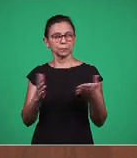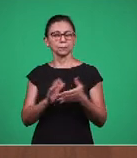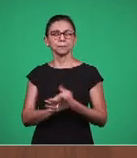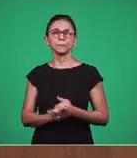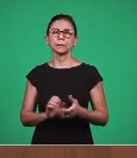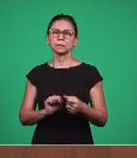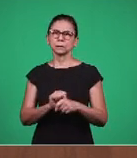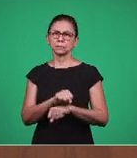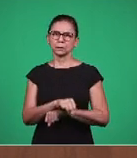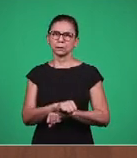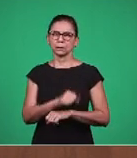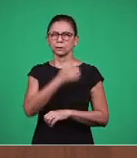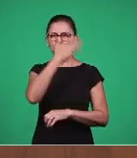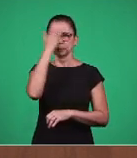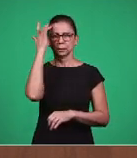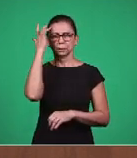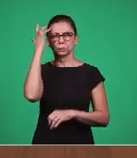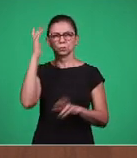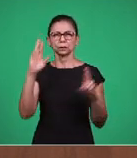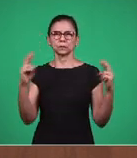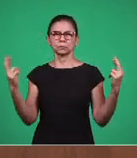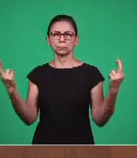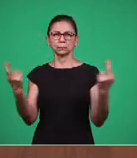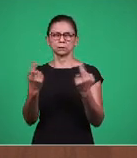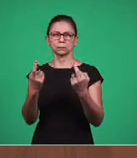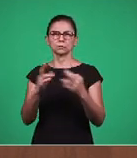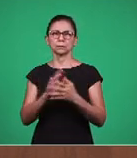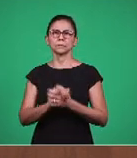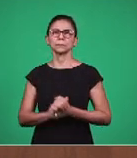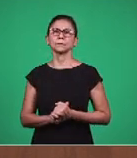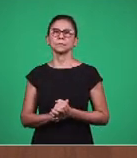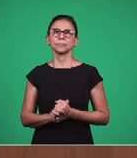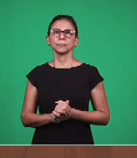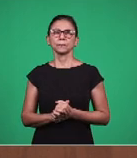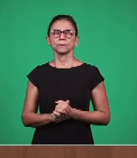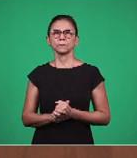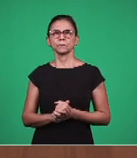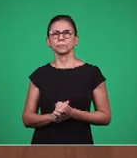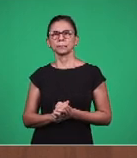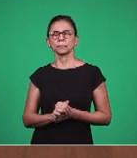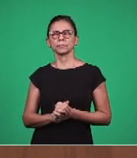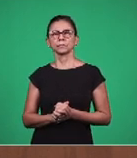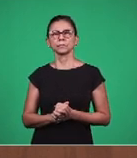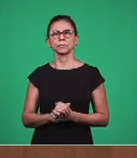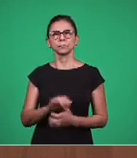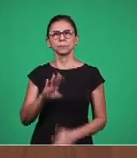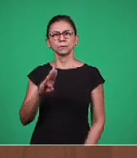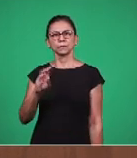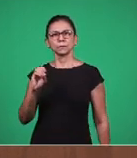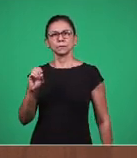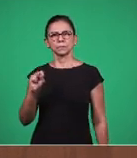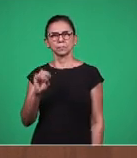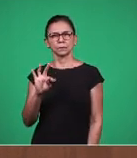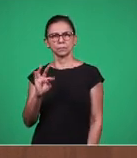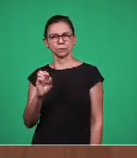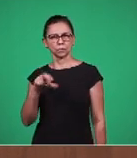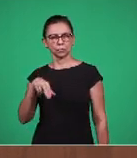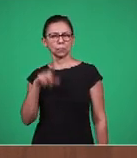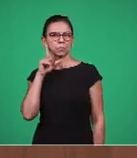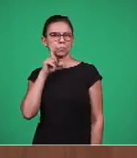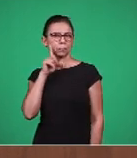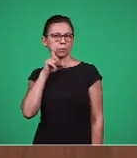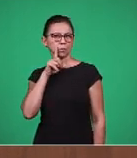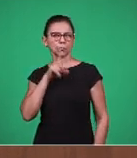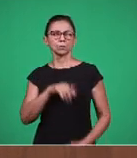estão reunidos no seminário na cidade de Boston, nos Estados Unidos. Lá